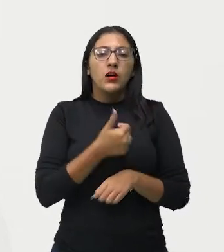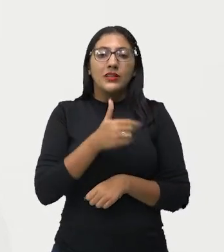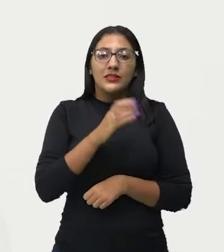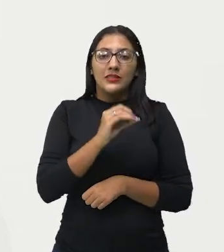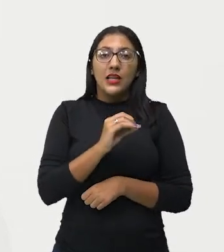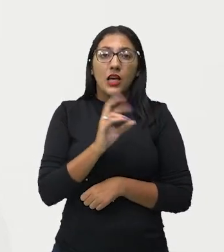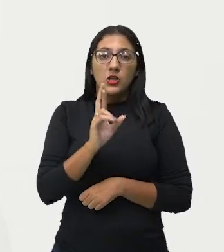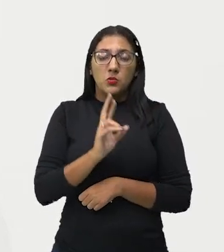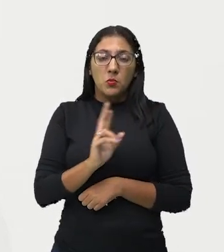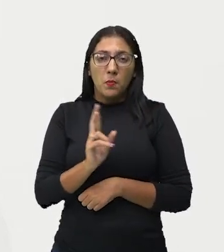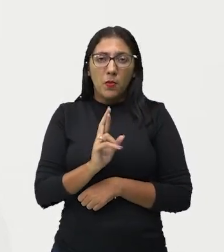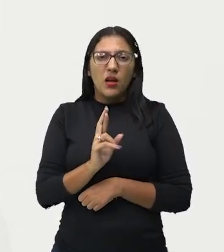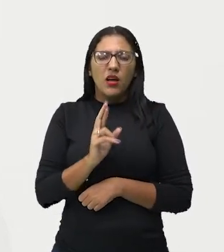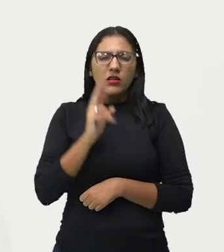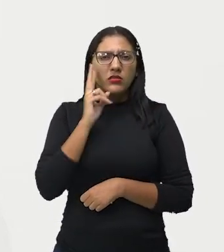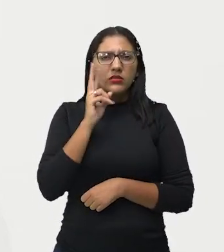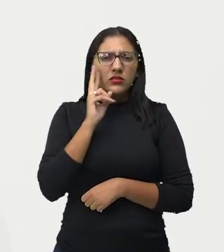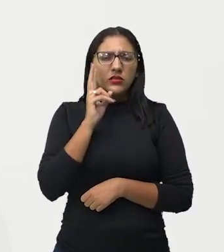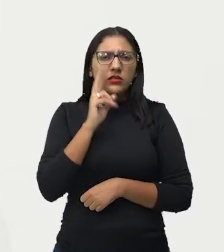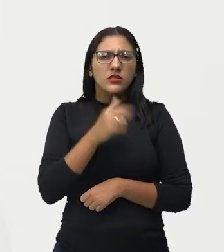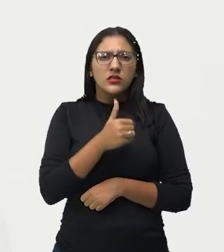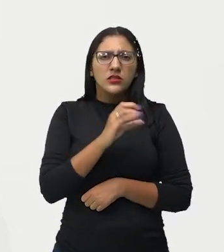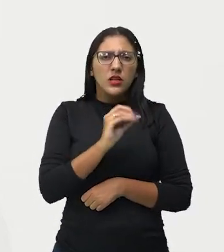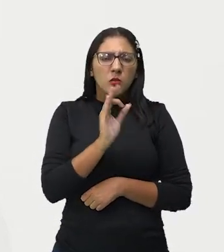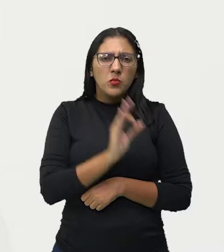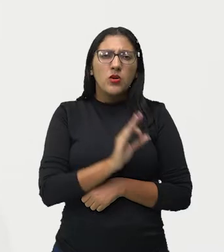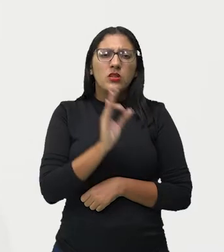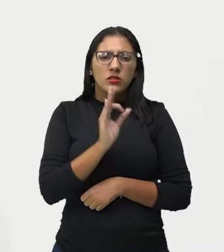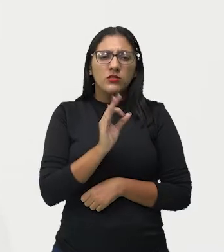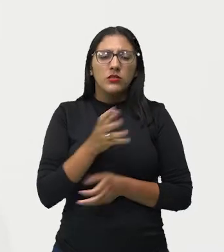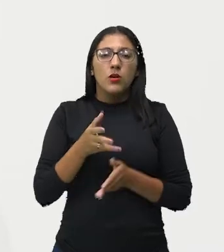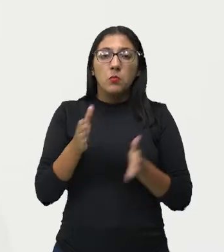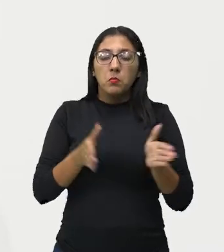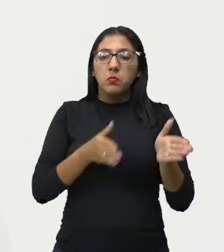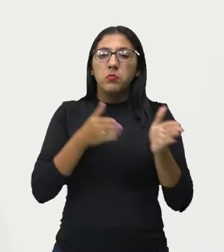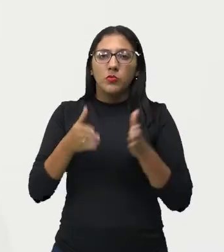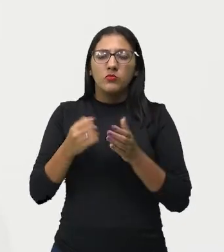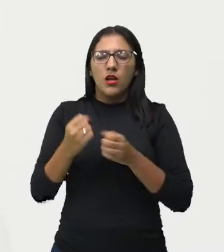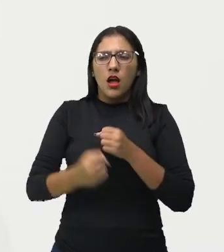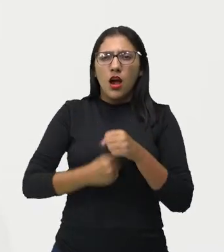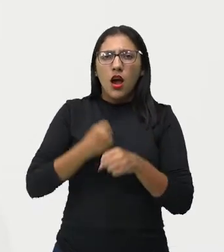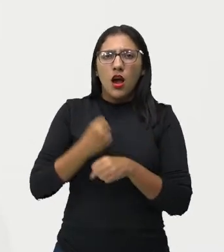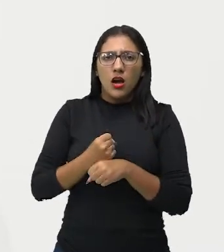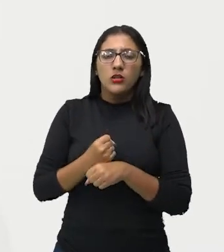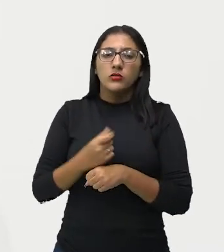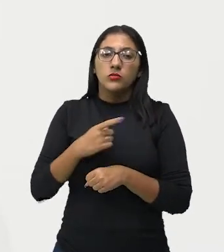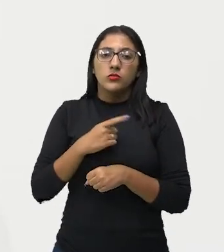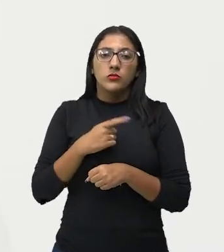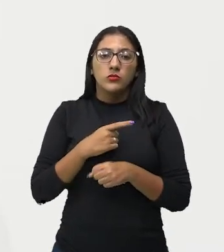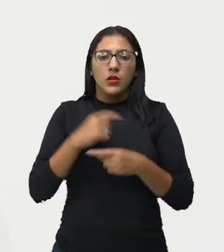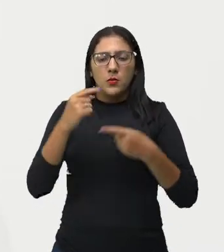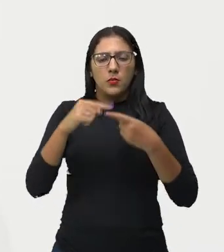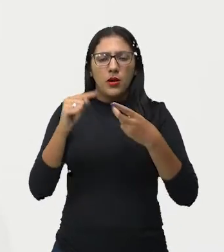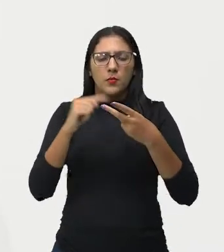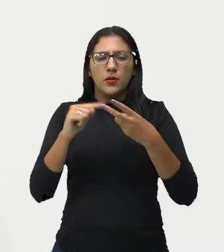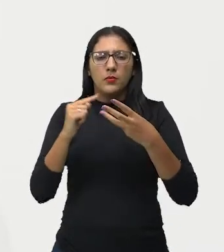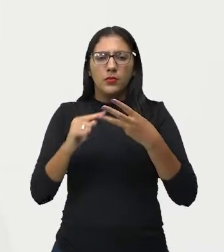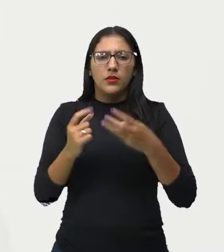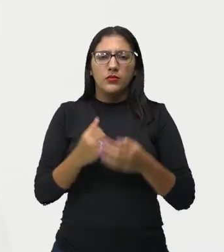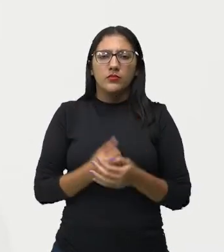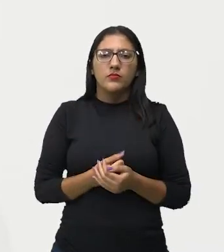dinheiro que ele aplicou, que era os R$1.000, ele aplicou a 10%. A cada ano, ele está ganhando 100 de